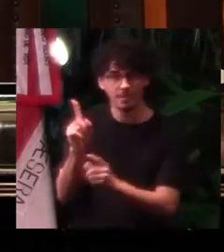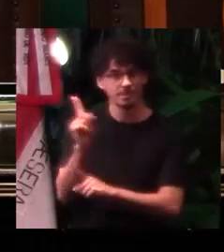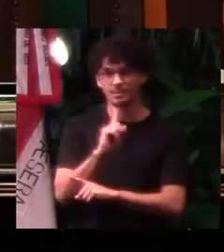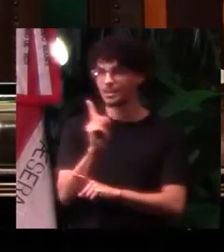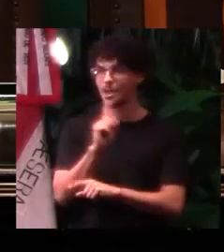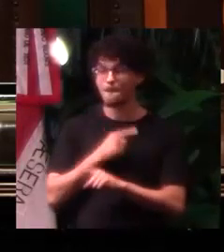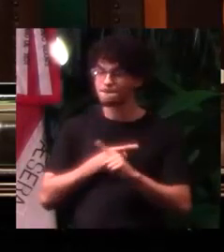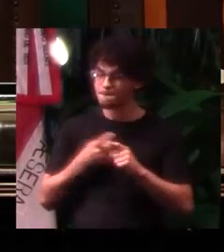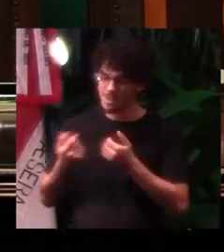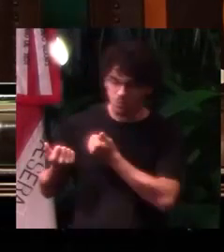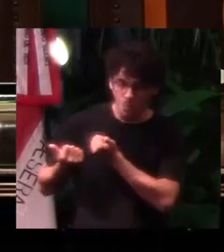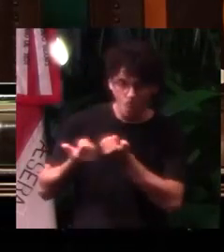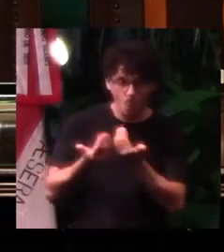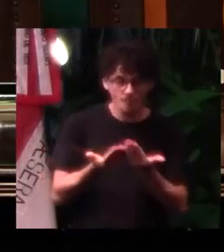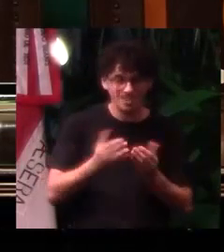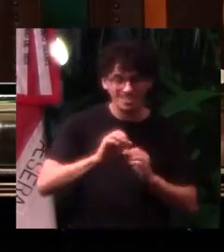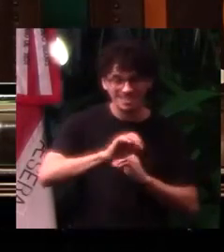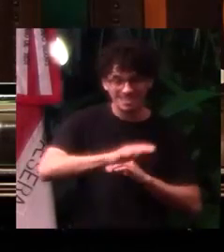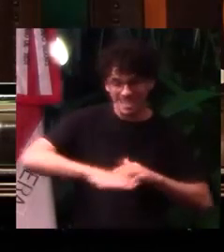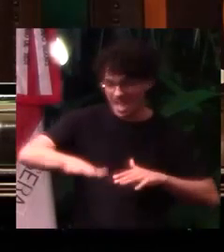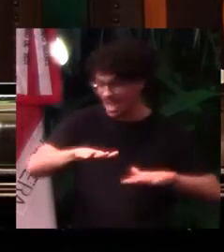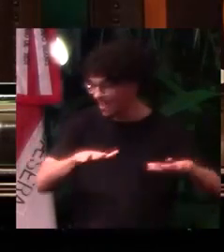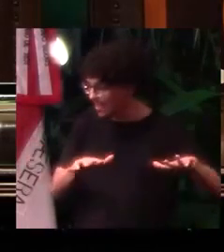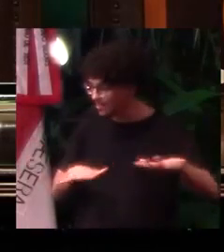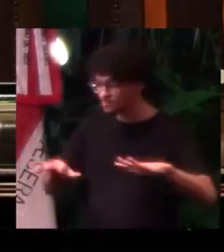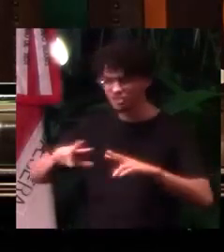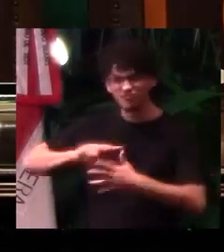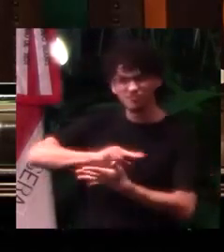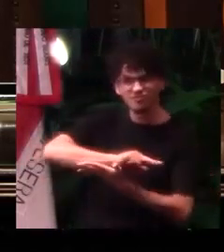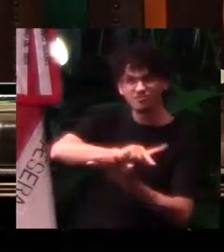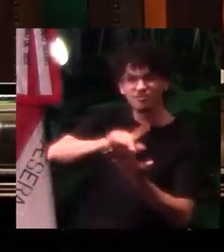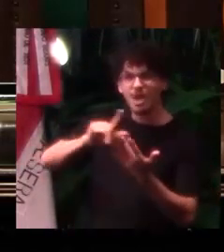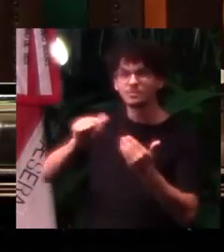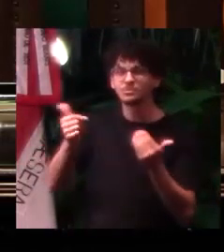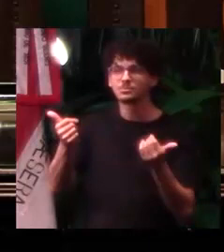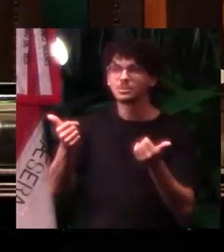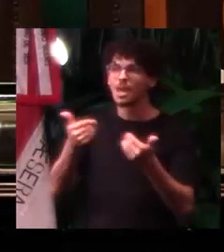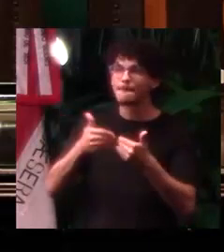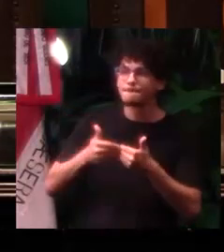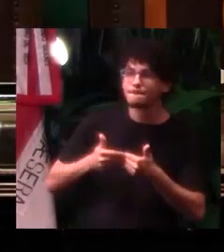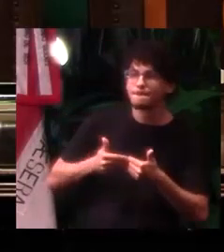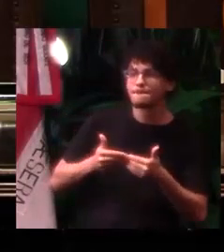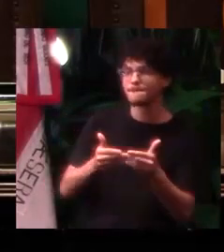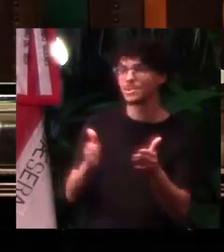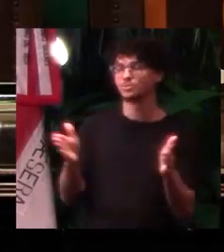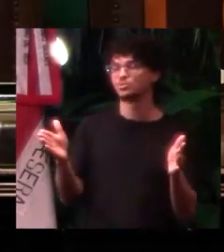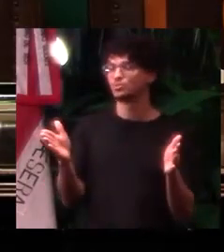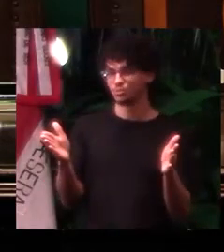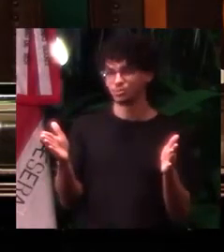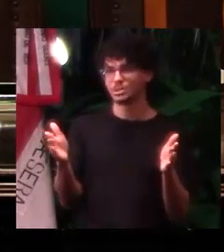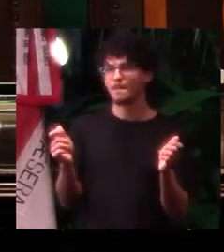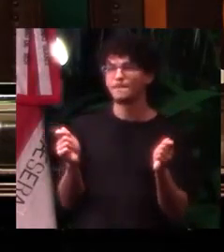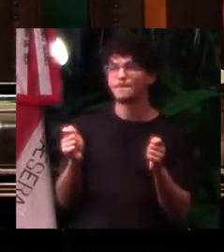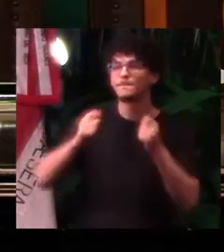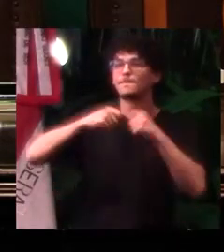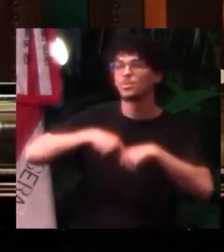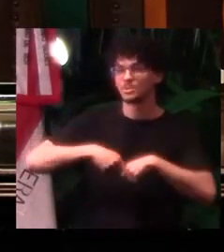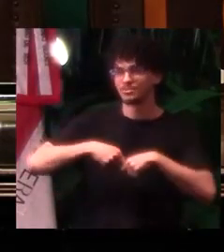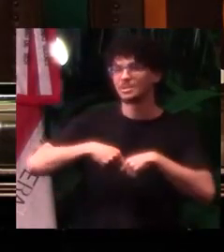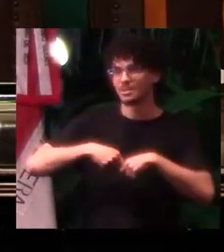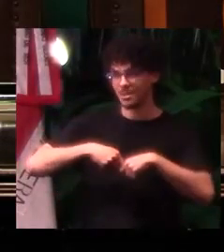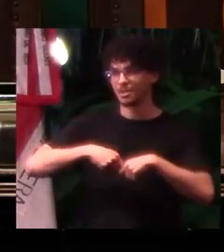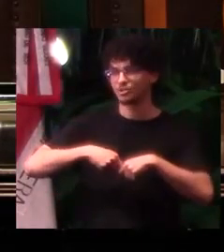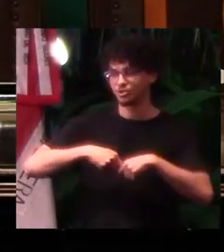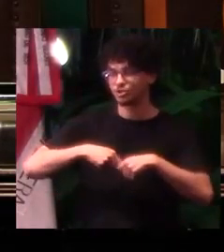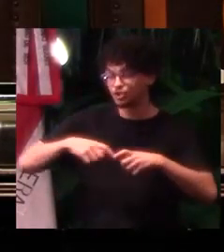a todos eles aberturas e e expansões que são a todos eles